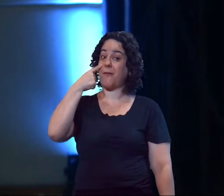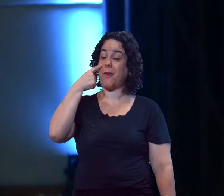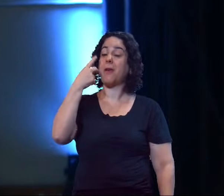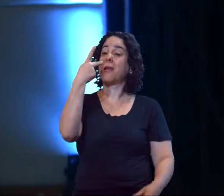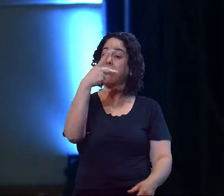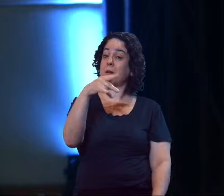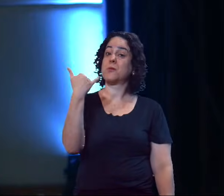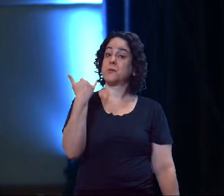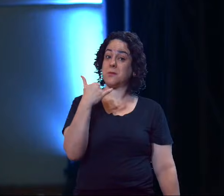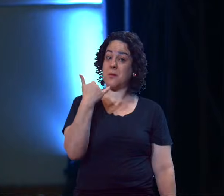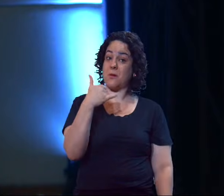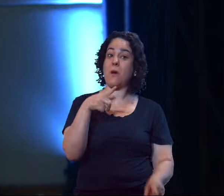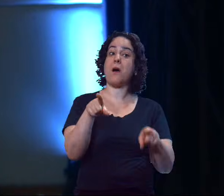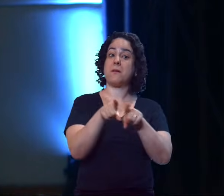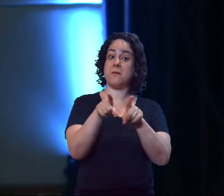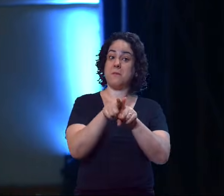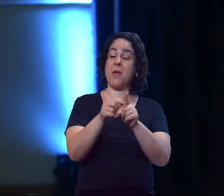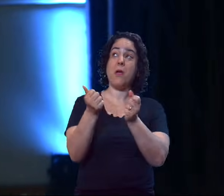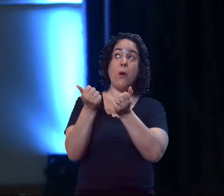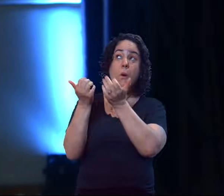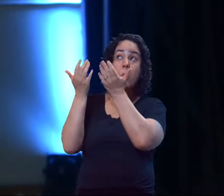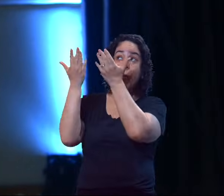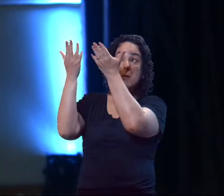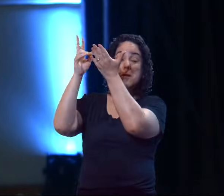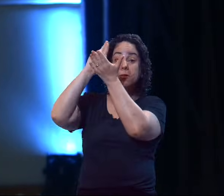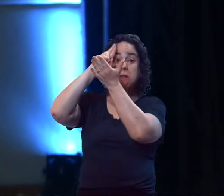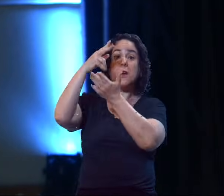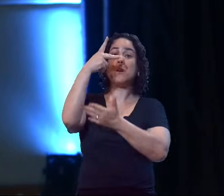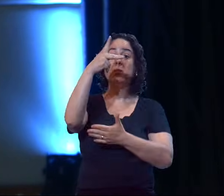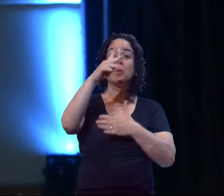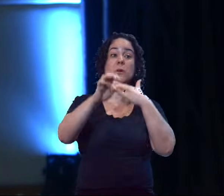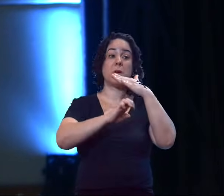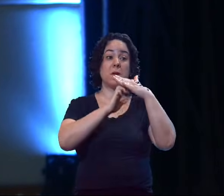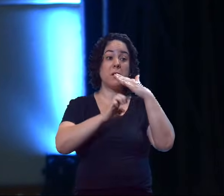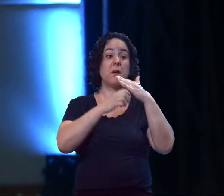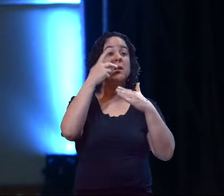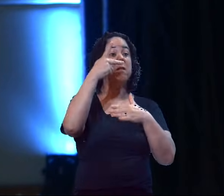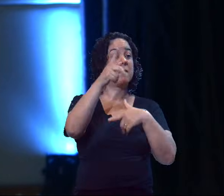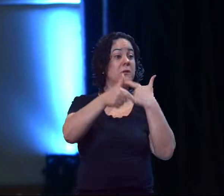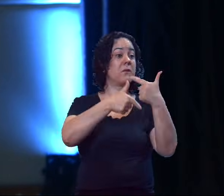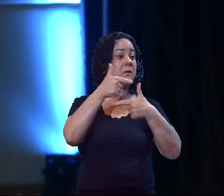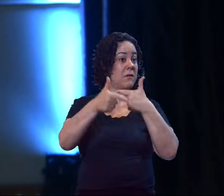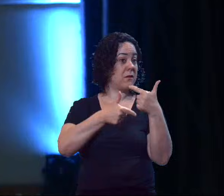celular, consagra. Tua empresa, teu trabalho.